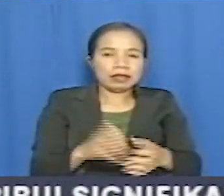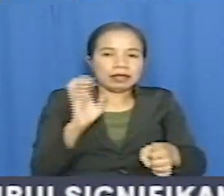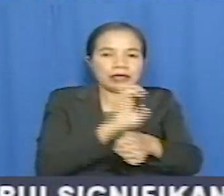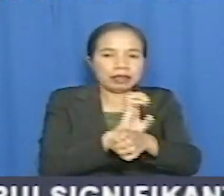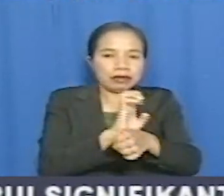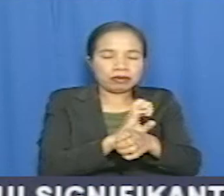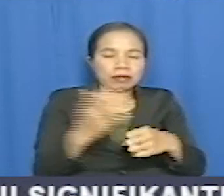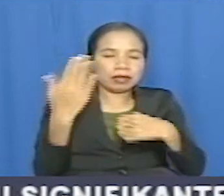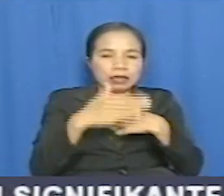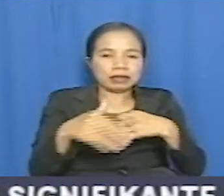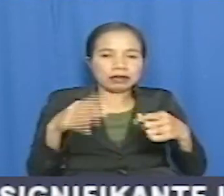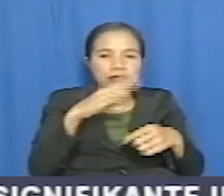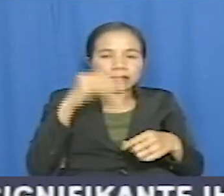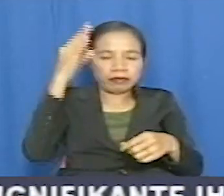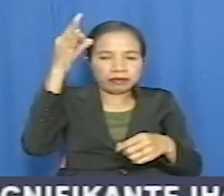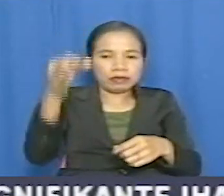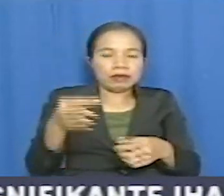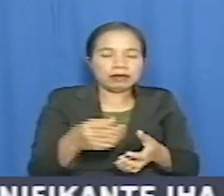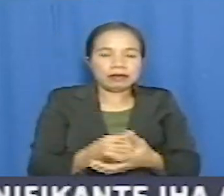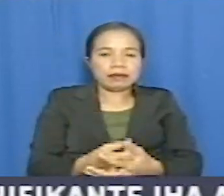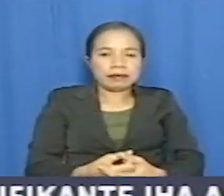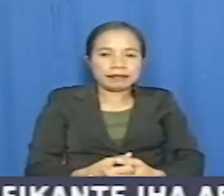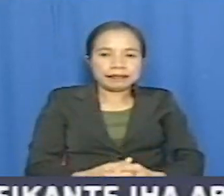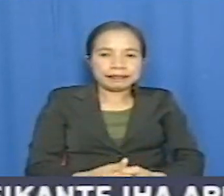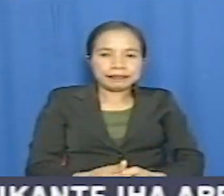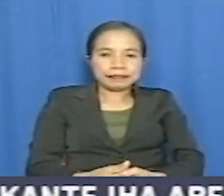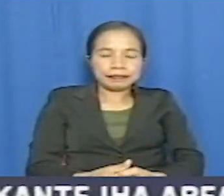a economia rilaran e o futuro. Zero Uso, Almiro Afonso, Arta Teali.